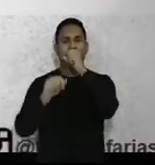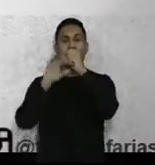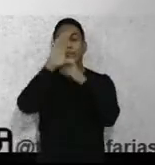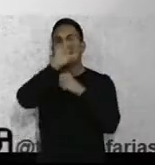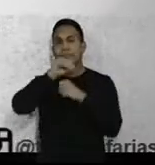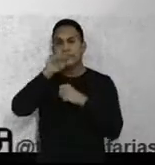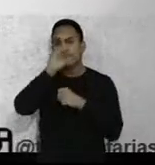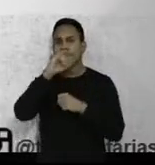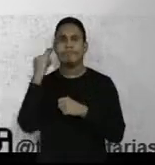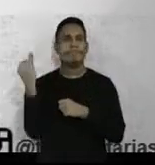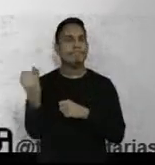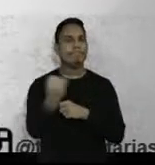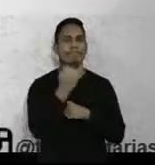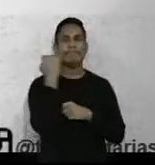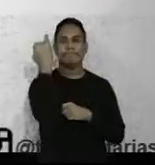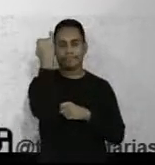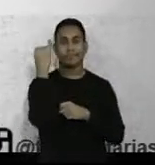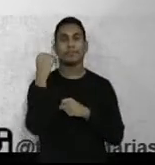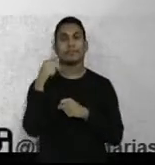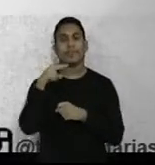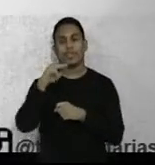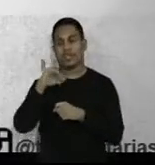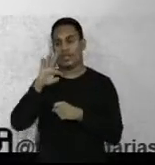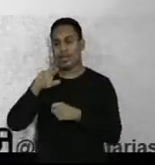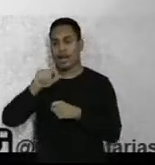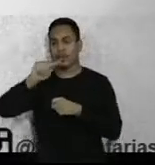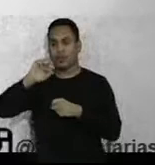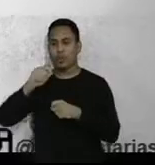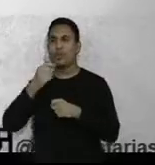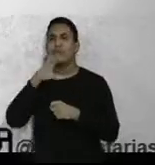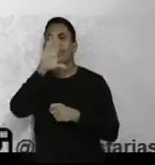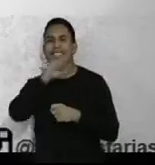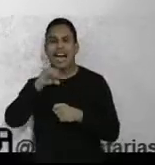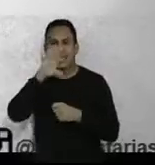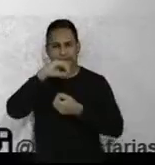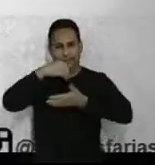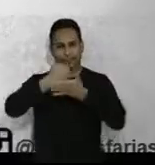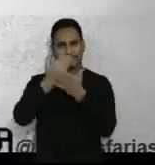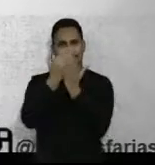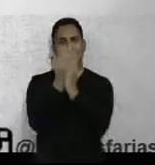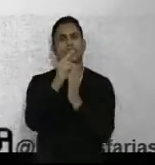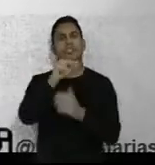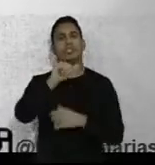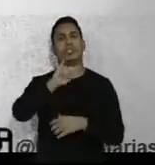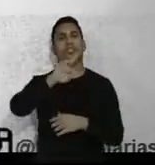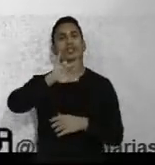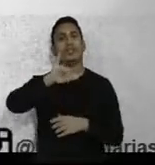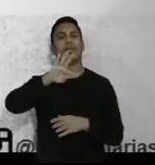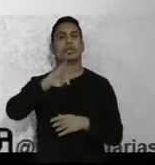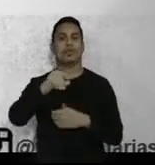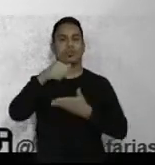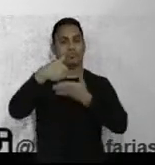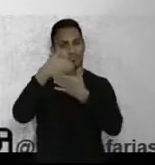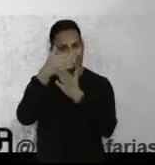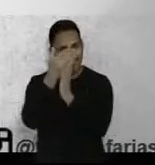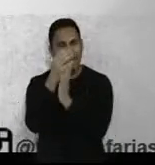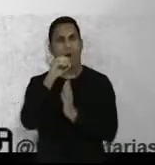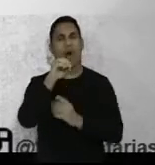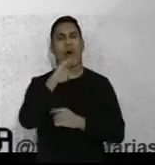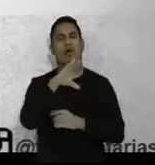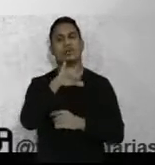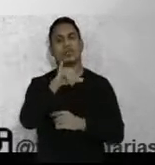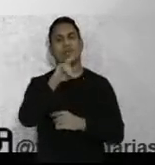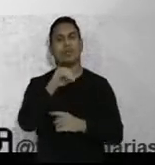nitrito. Ou seja, nitrato se transforma em nitrito, que vai se transformar em óxido nítrico. Mas para isso acontecer, essa microbiota